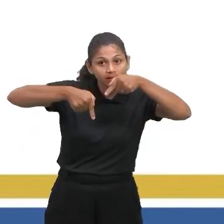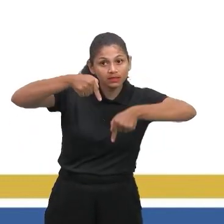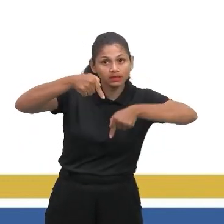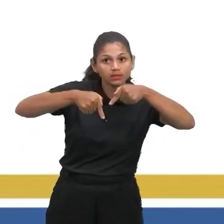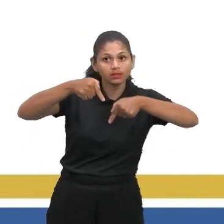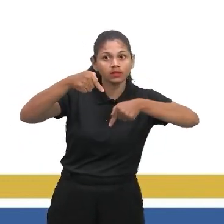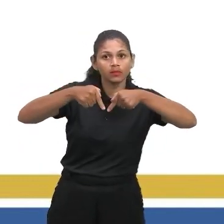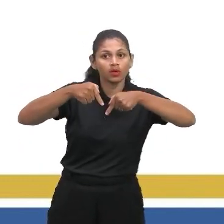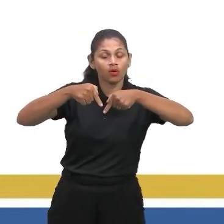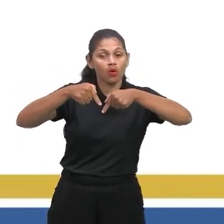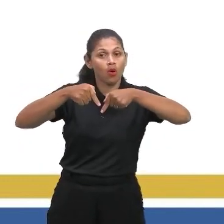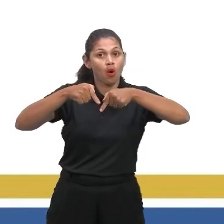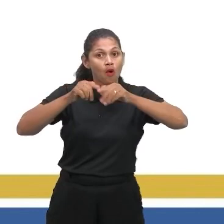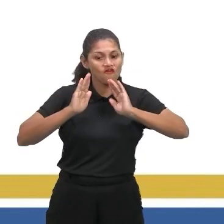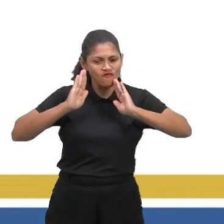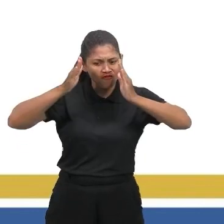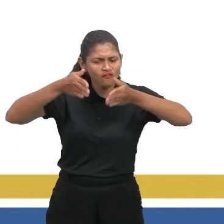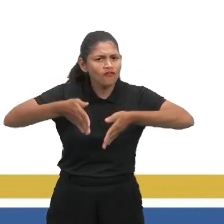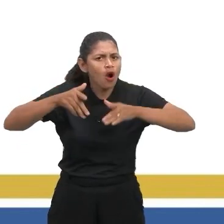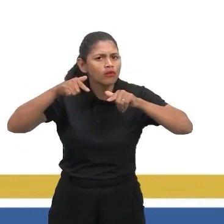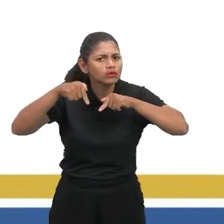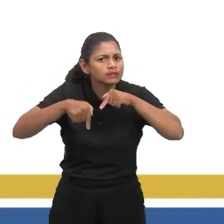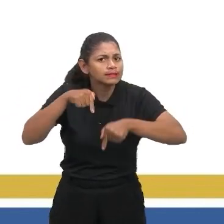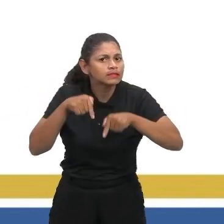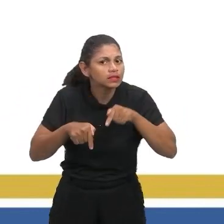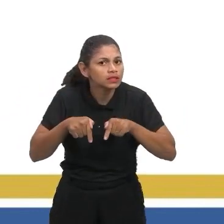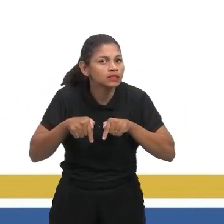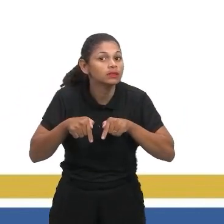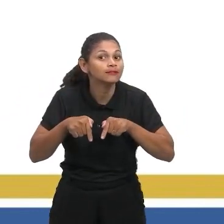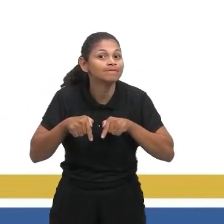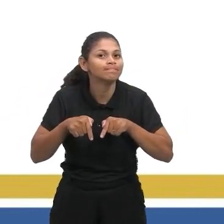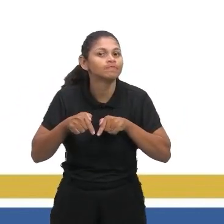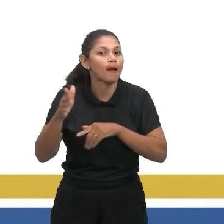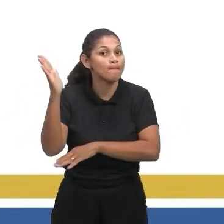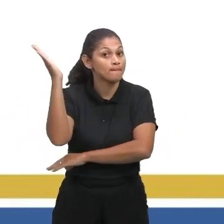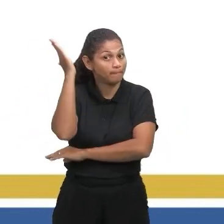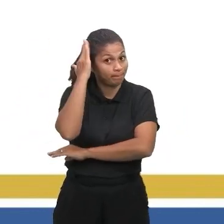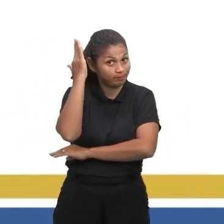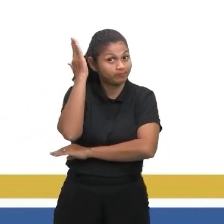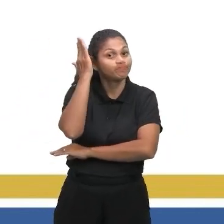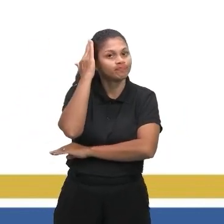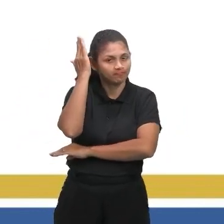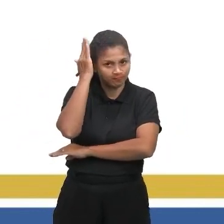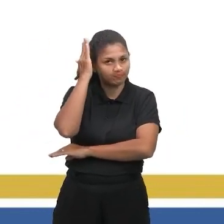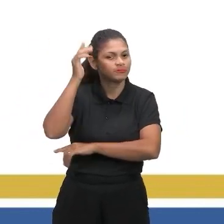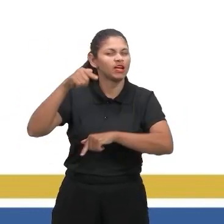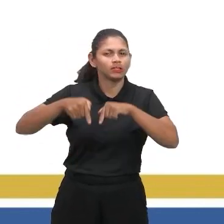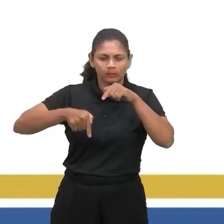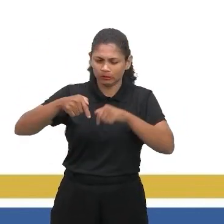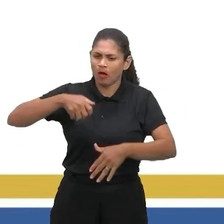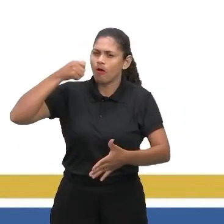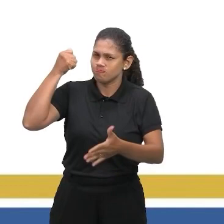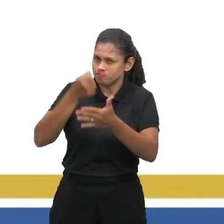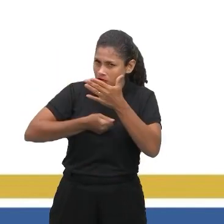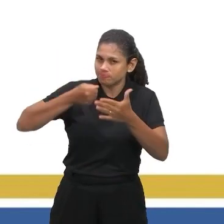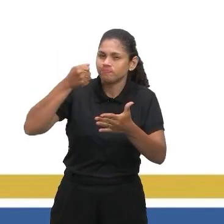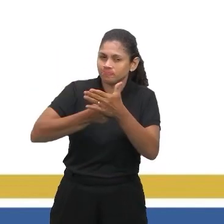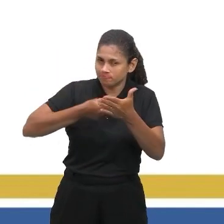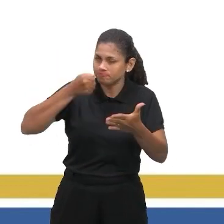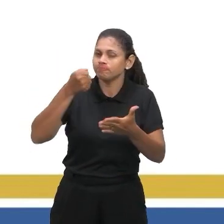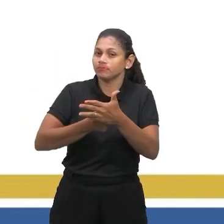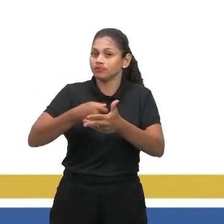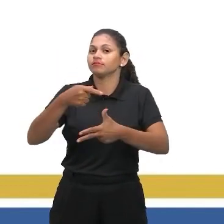mirando aqui? Está mirando na sua cabeça, exatamente. A química ela vem com tudo no Enem. Então, assim,